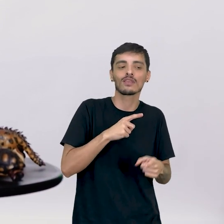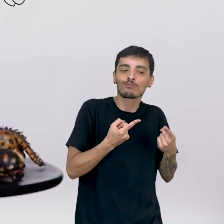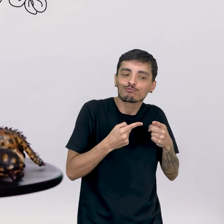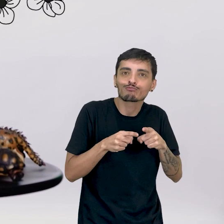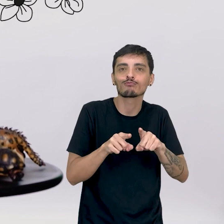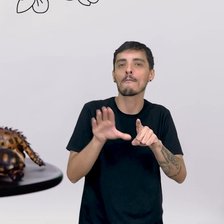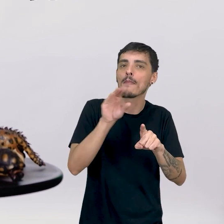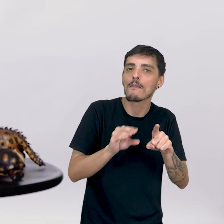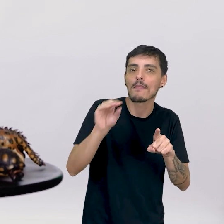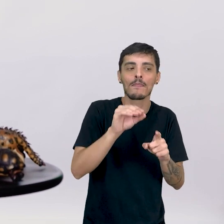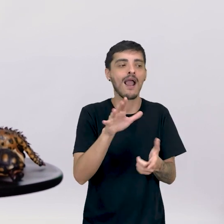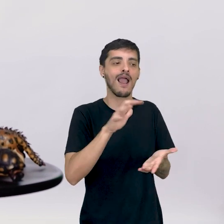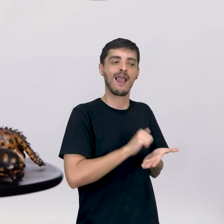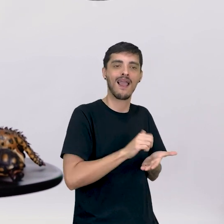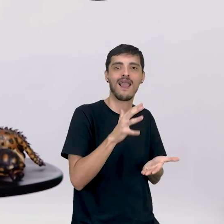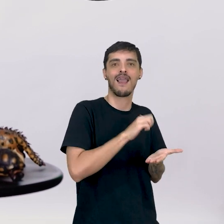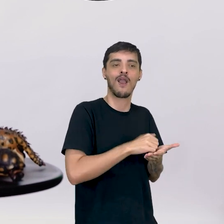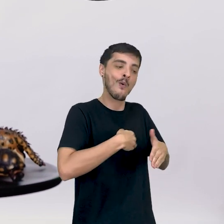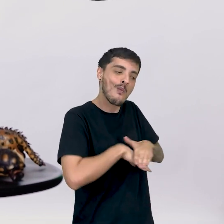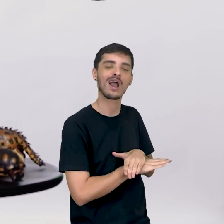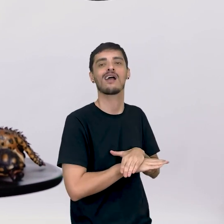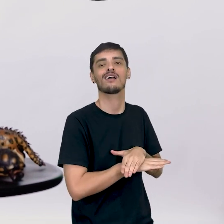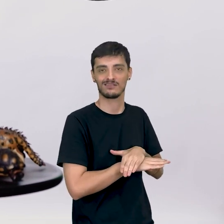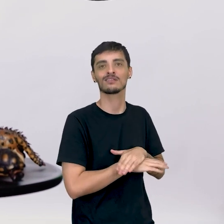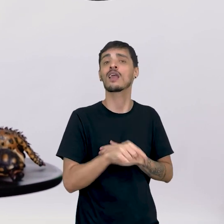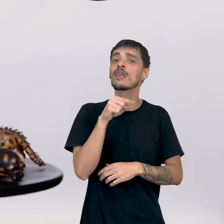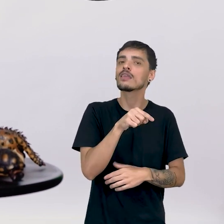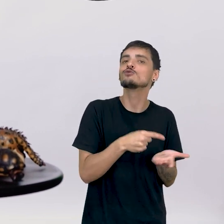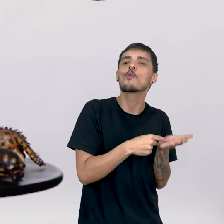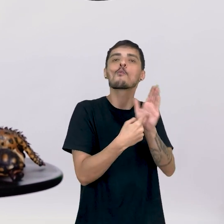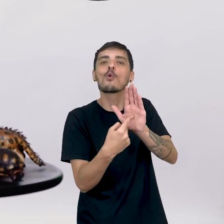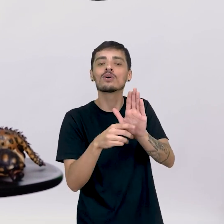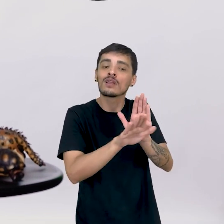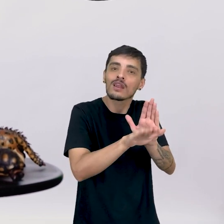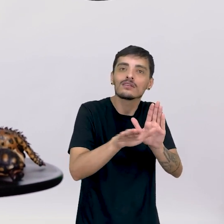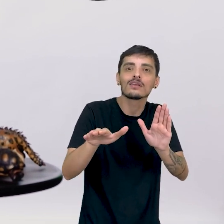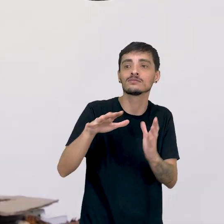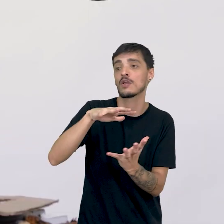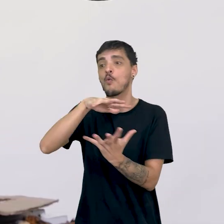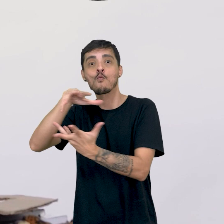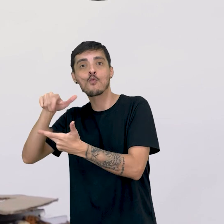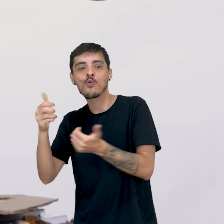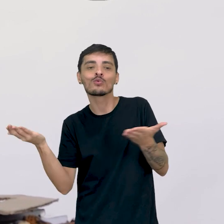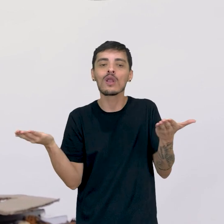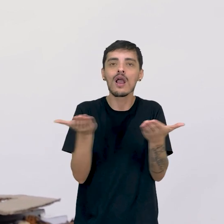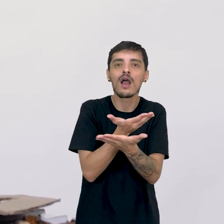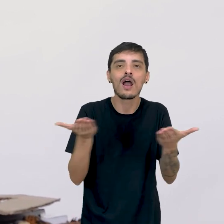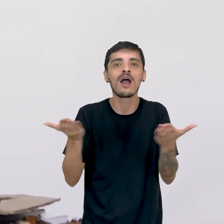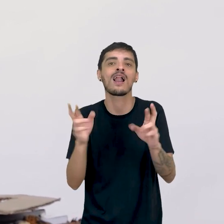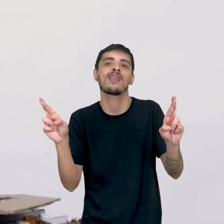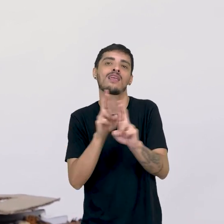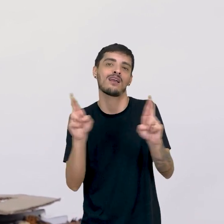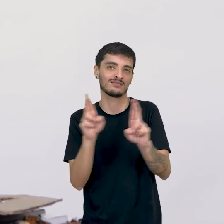e articulados e documentados em diálogo com o mundo. Nenhuma dessas linguagens dá